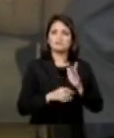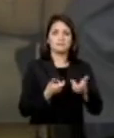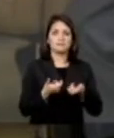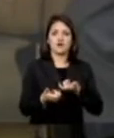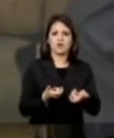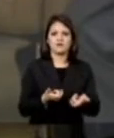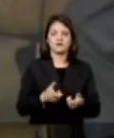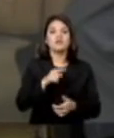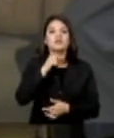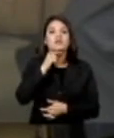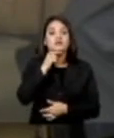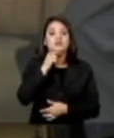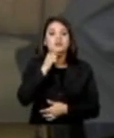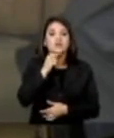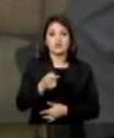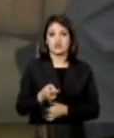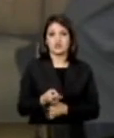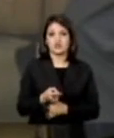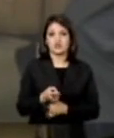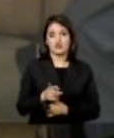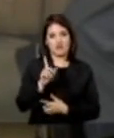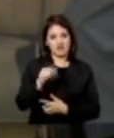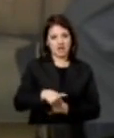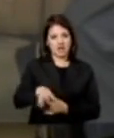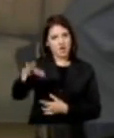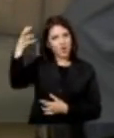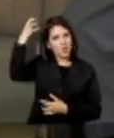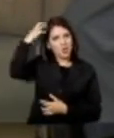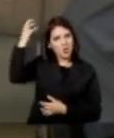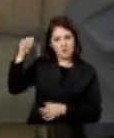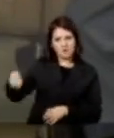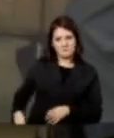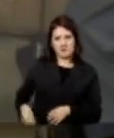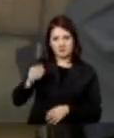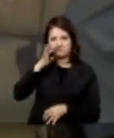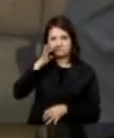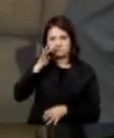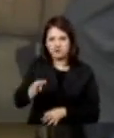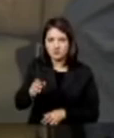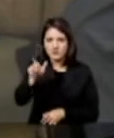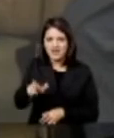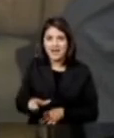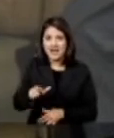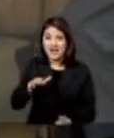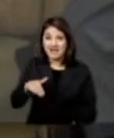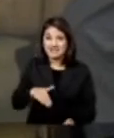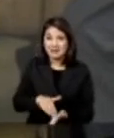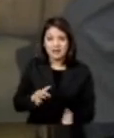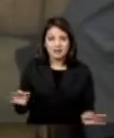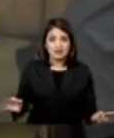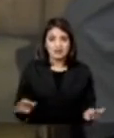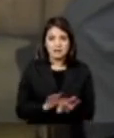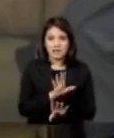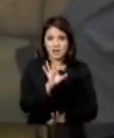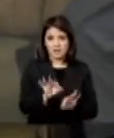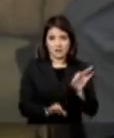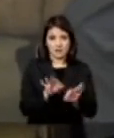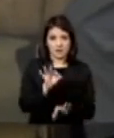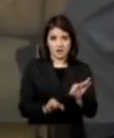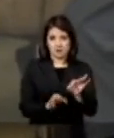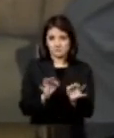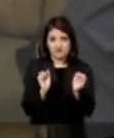Ninguém será considerado culpado até o trânsito em julgado da sentença